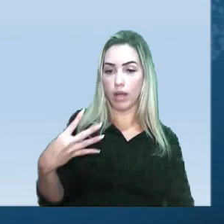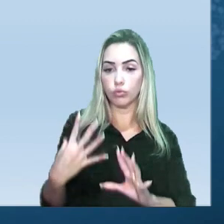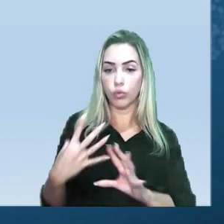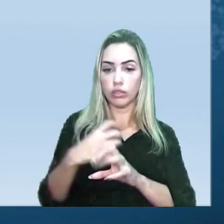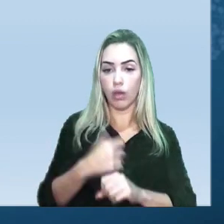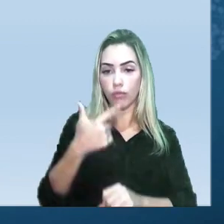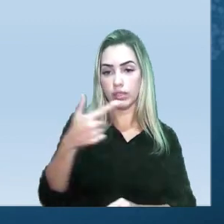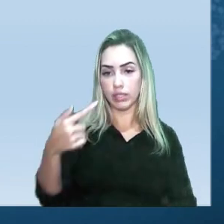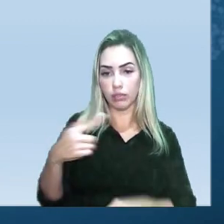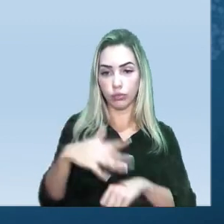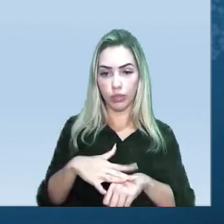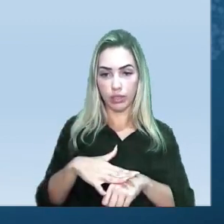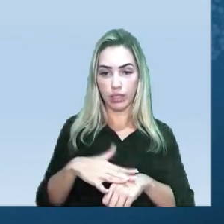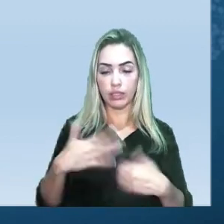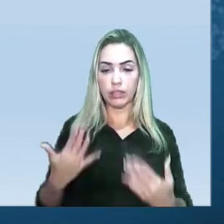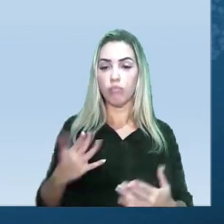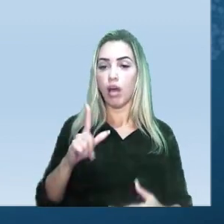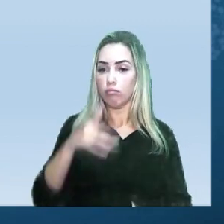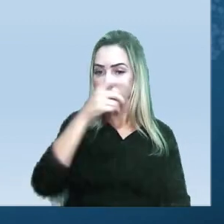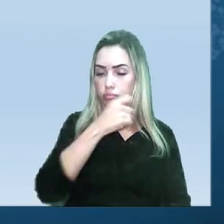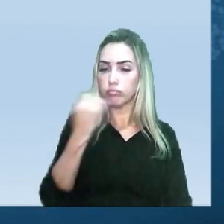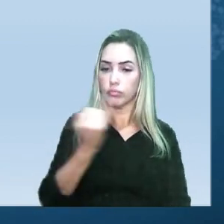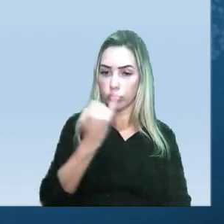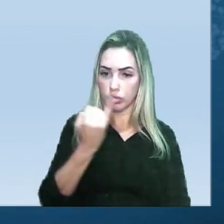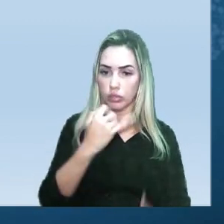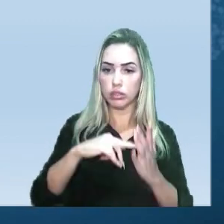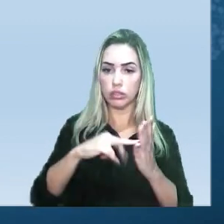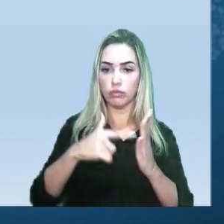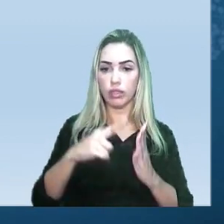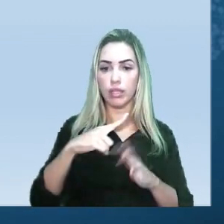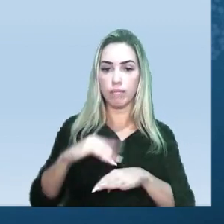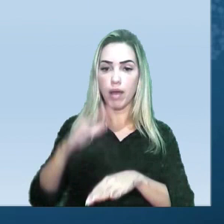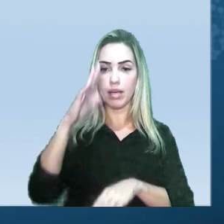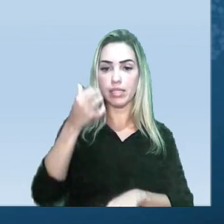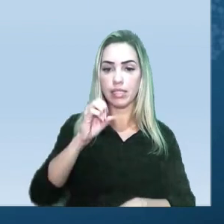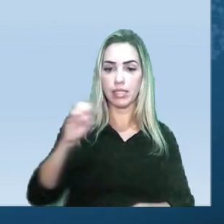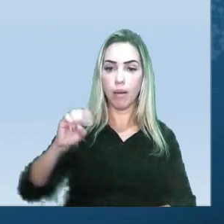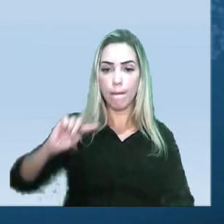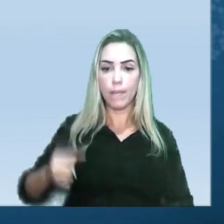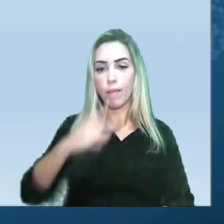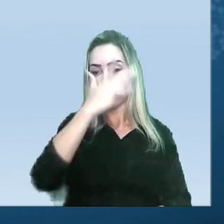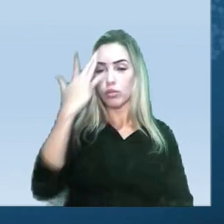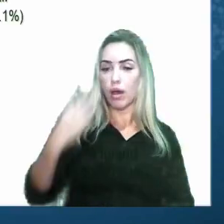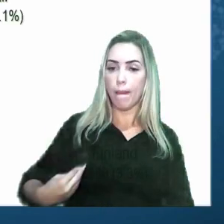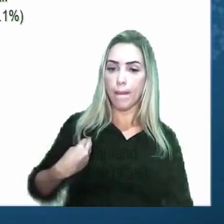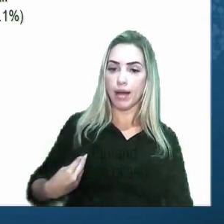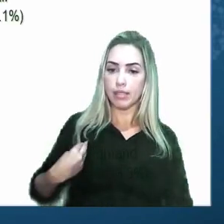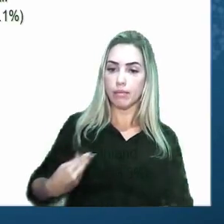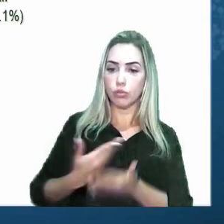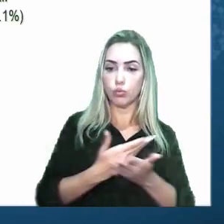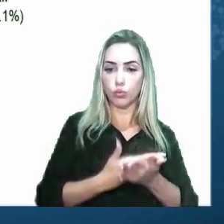27 doenças. É bastante significativa, com mais de 600 mil participantes dentre esses estudos